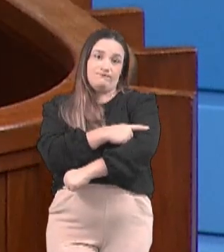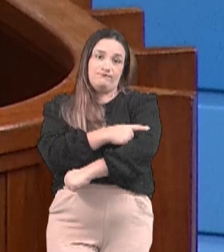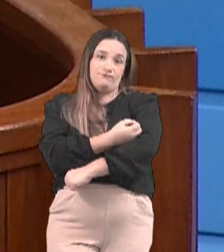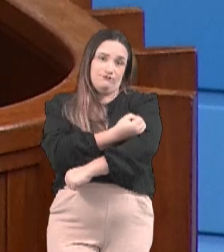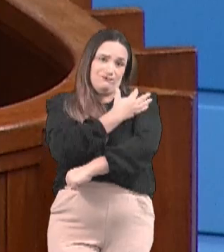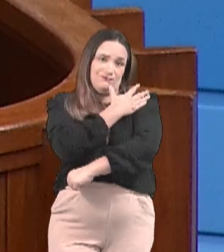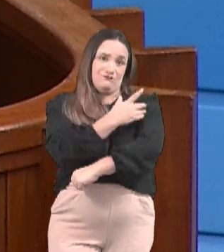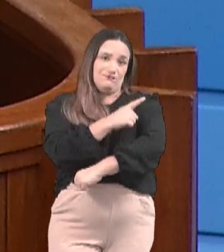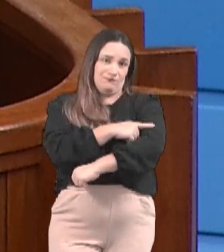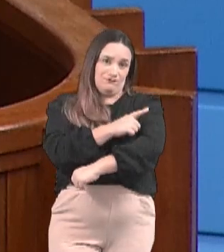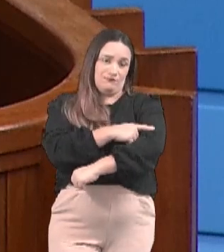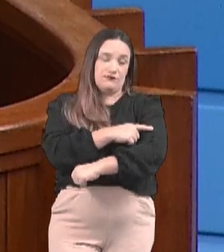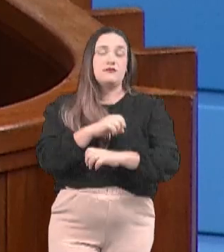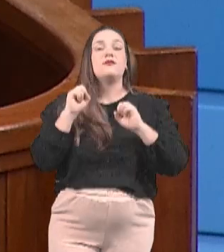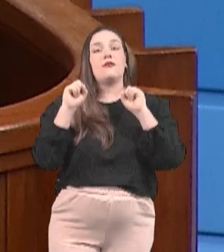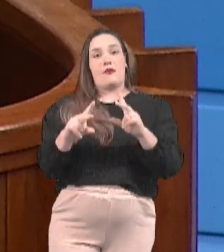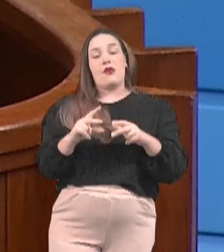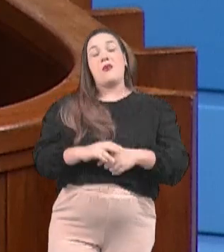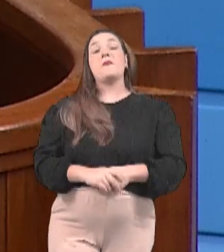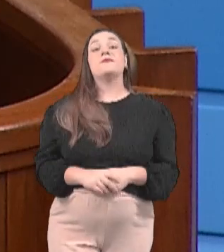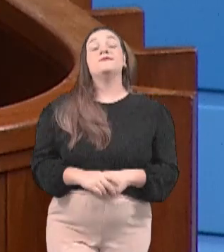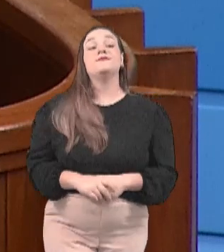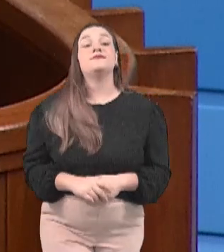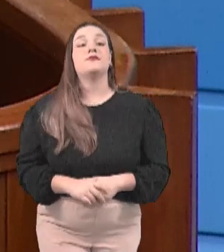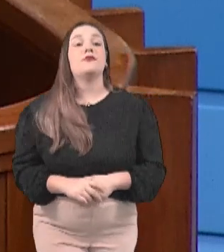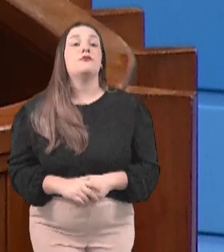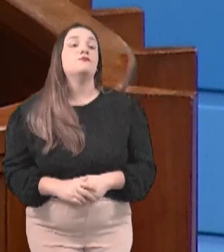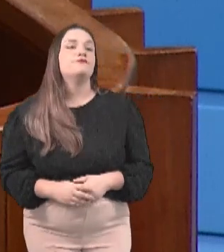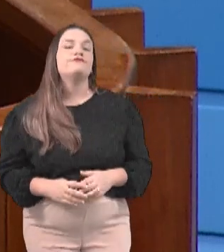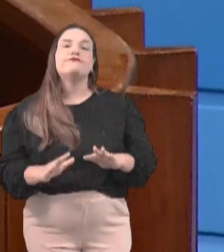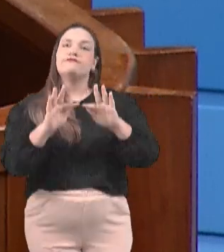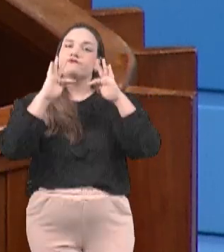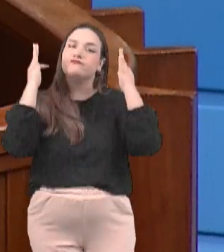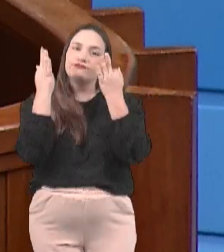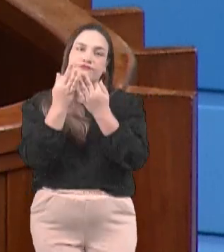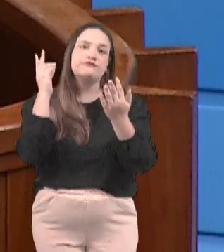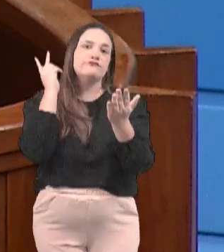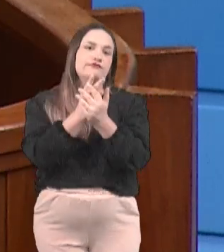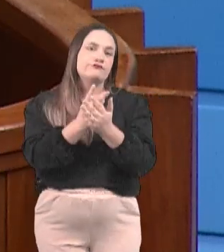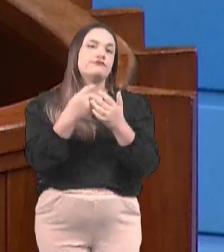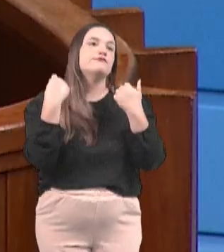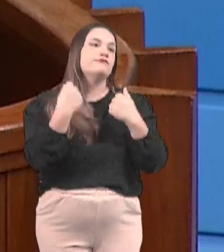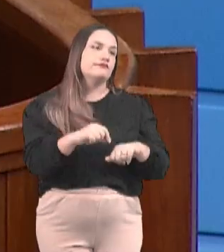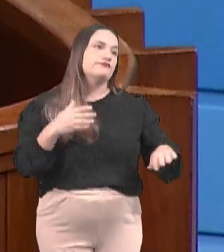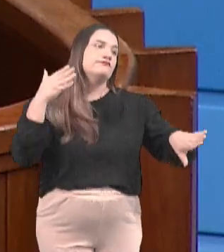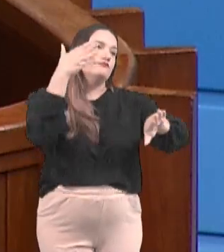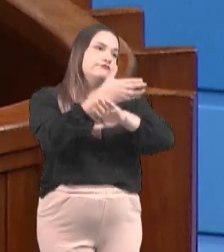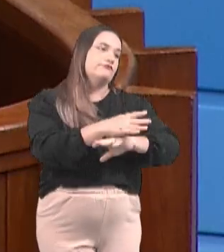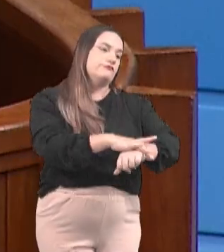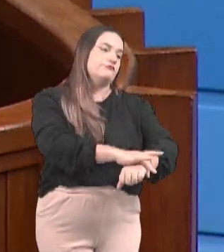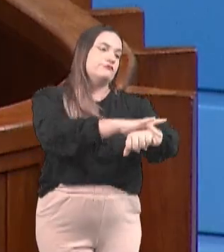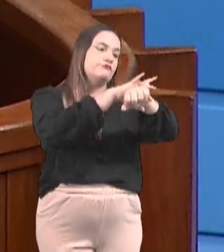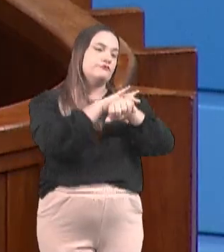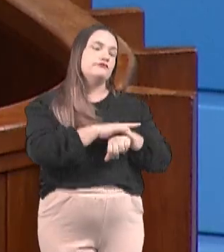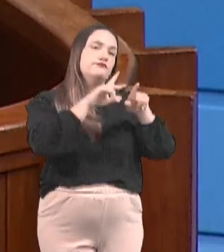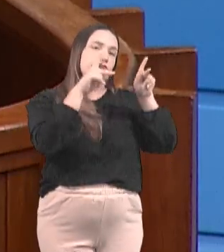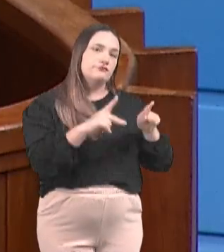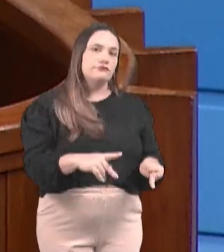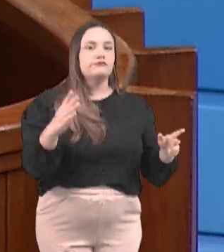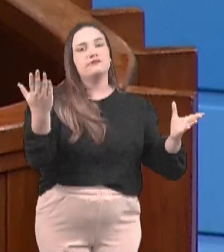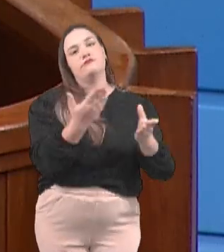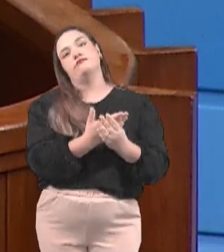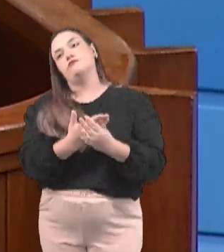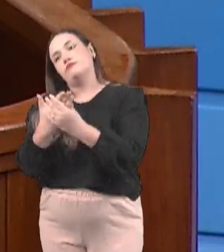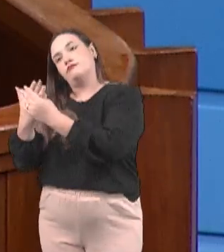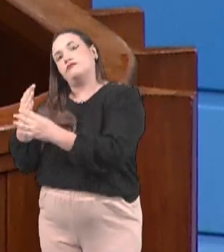Essa situação faz com que famílias, todos os anos, procurem a Defensoria Pública, o Poder Judiciário, que,